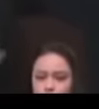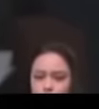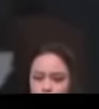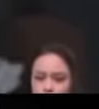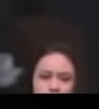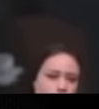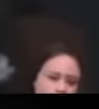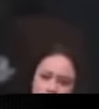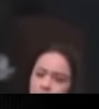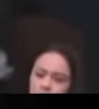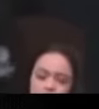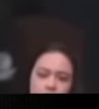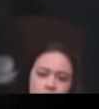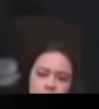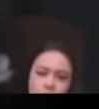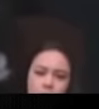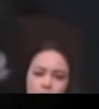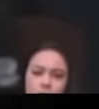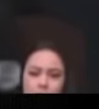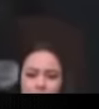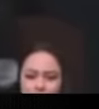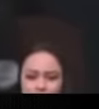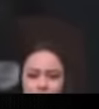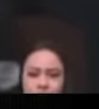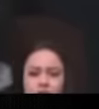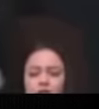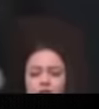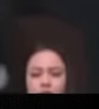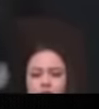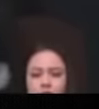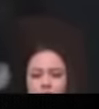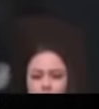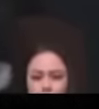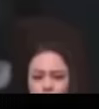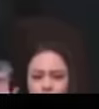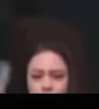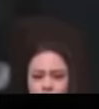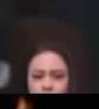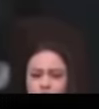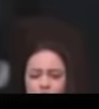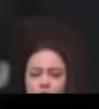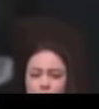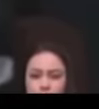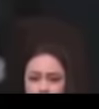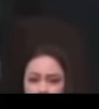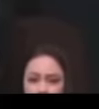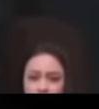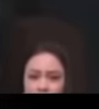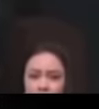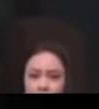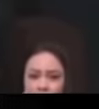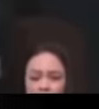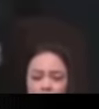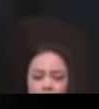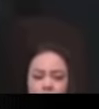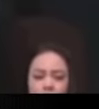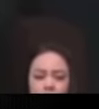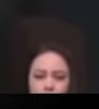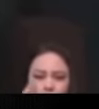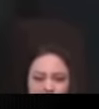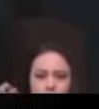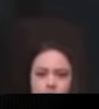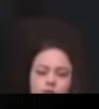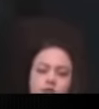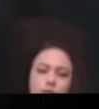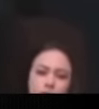considerar, ela pode interpor apelação, recurso especial, recurso, inclusive recurso ordinário, direto. Porque